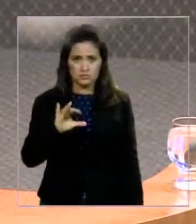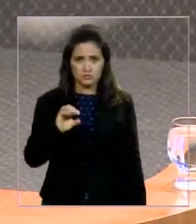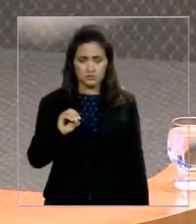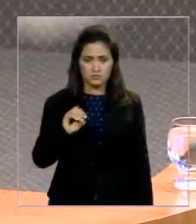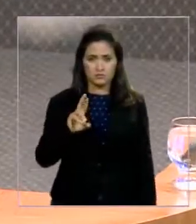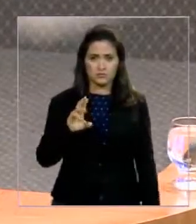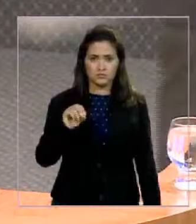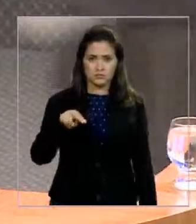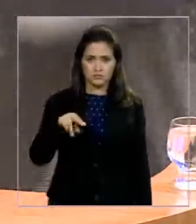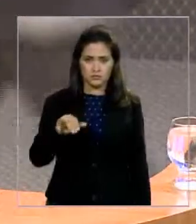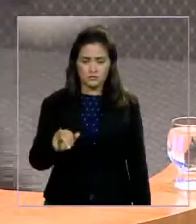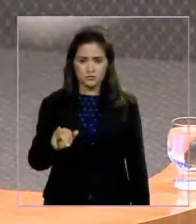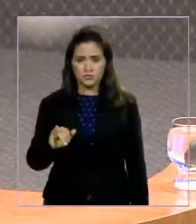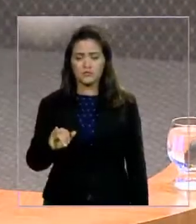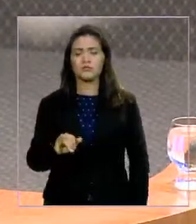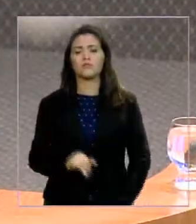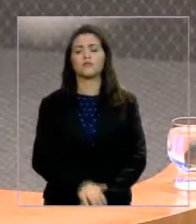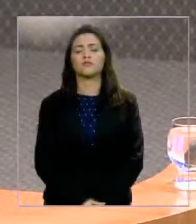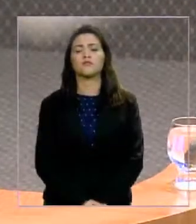que é o herói maranhense,